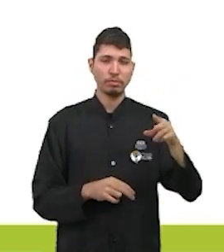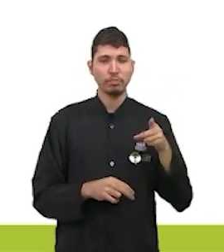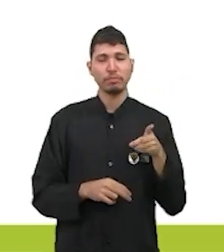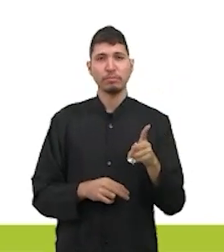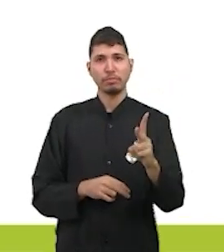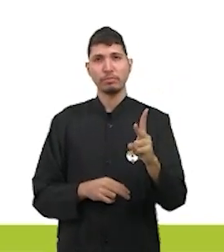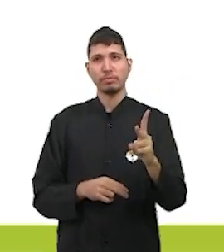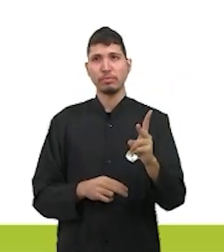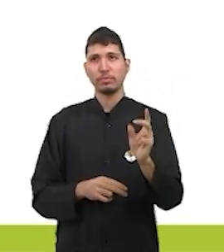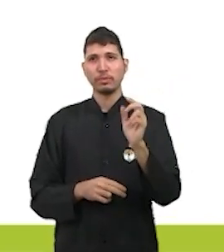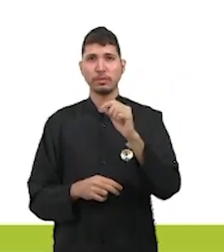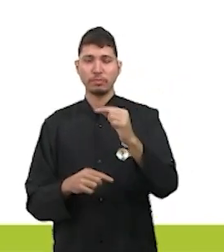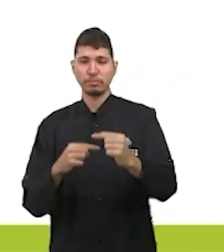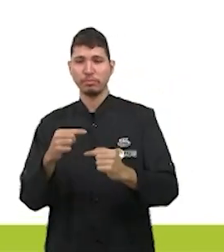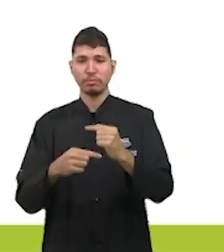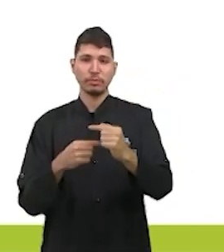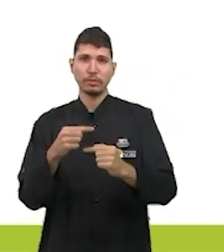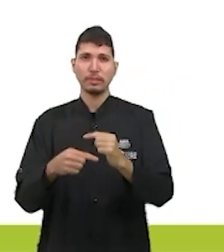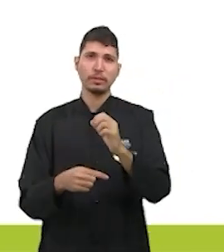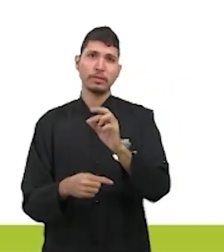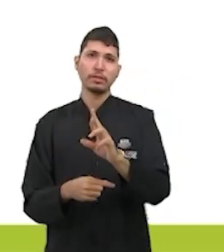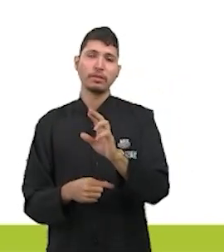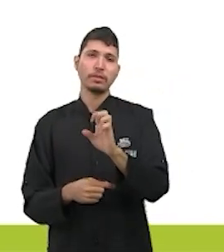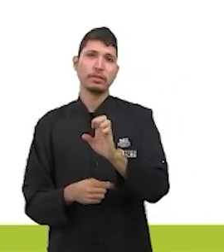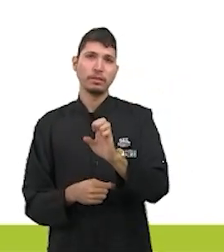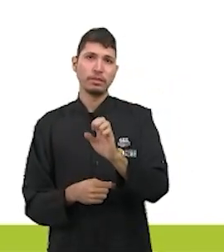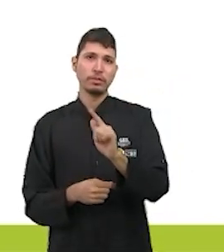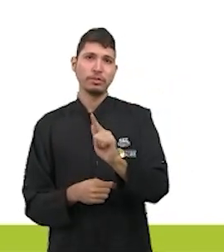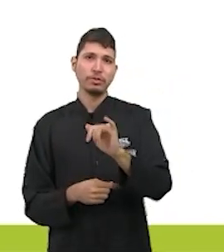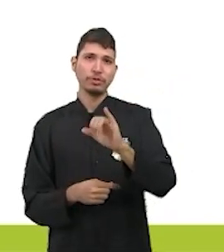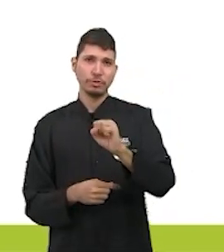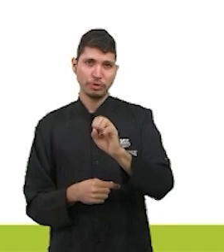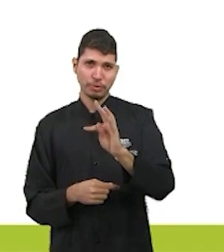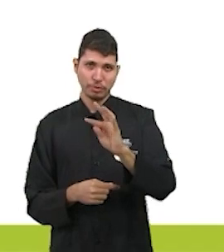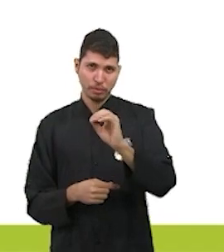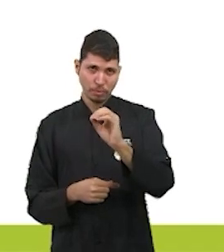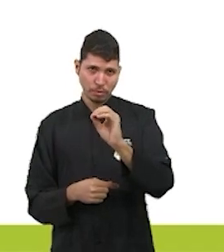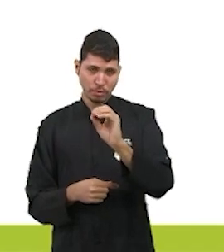aí, e o resistor, né, constante sim, que ela é crescente, né, que ela vai